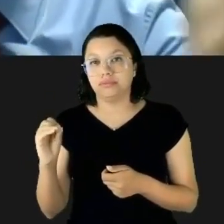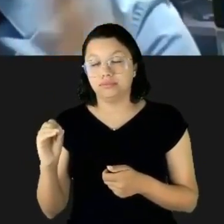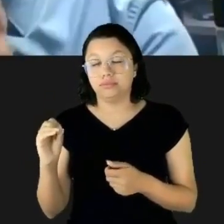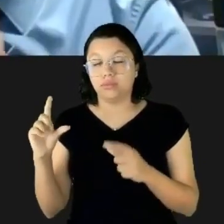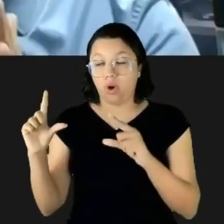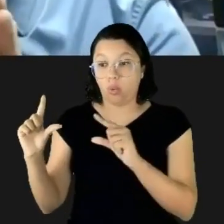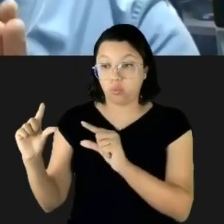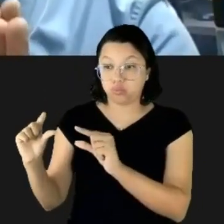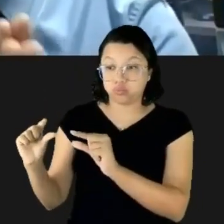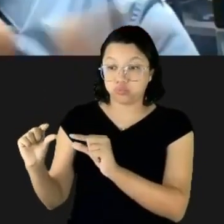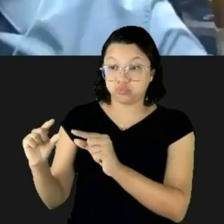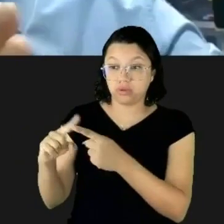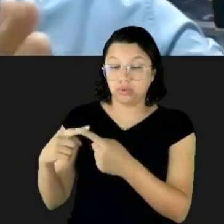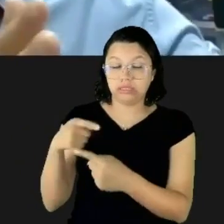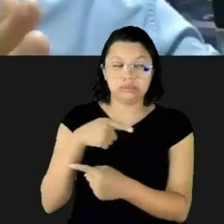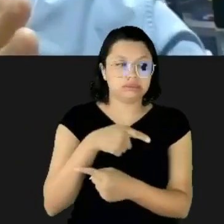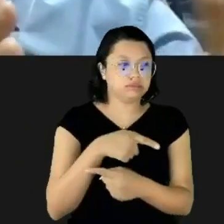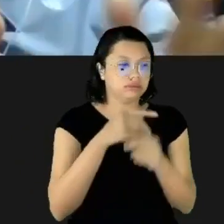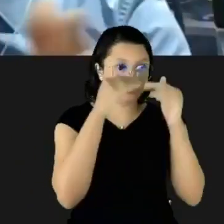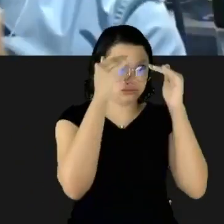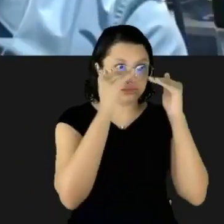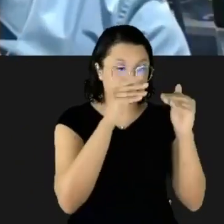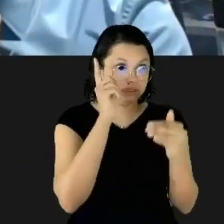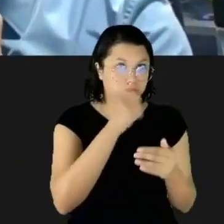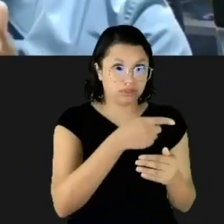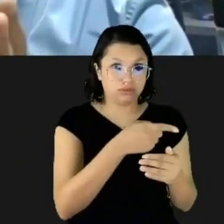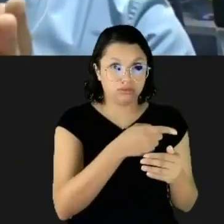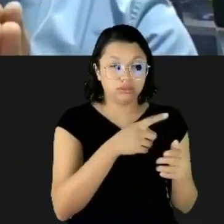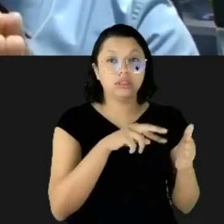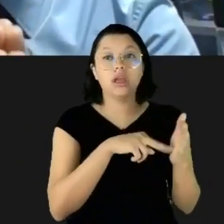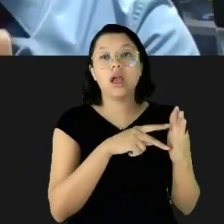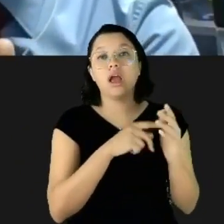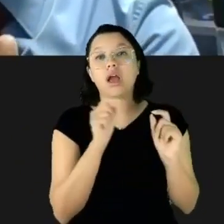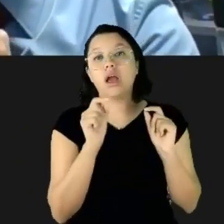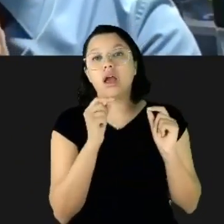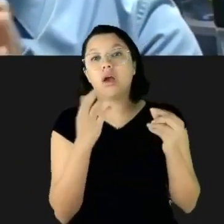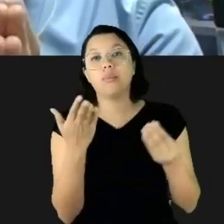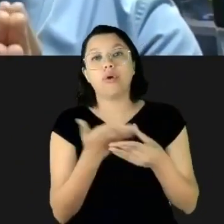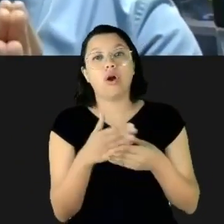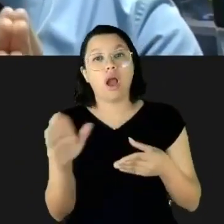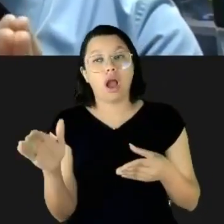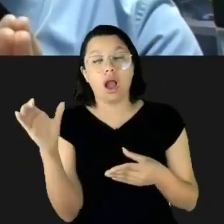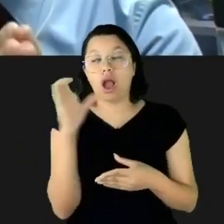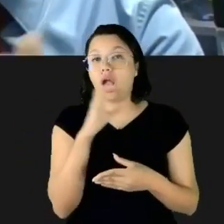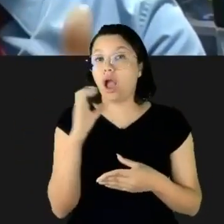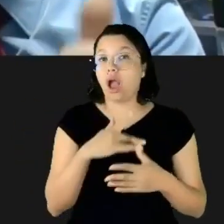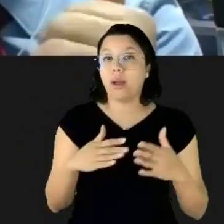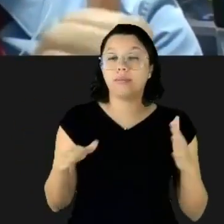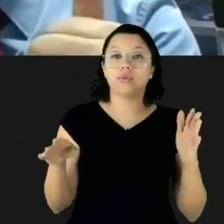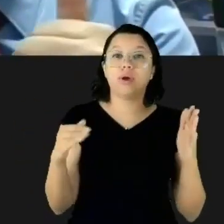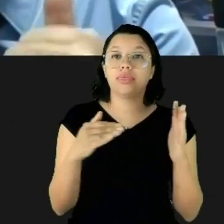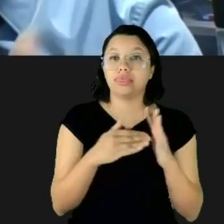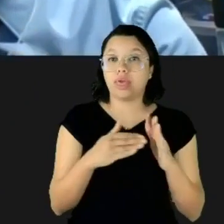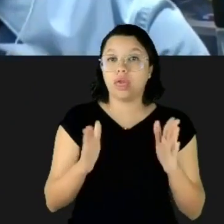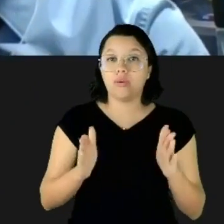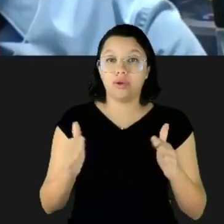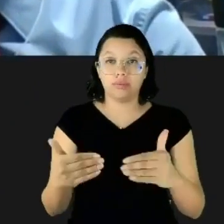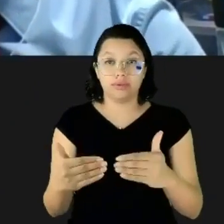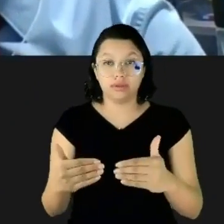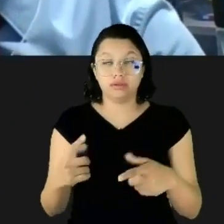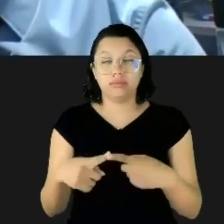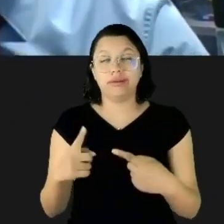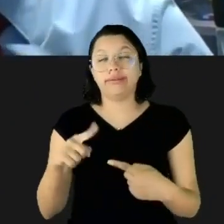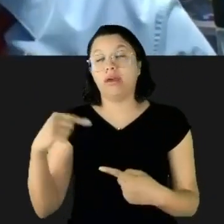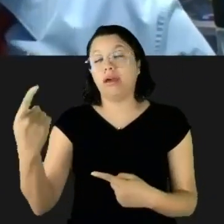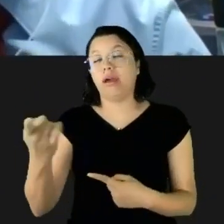alto, isso quer dizer que o processo vem rápido até o gabinete e depois o gabinete se demora